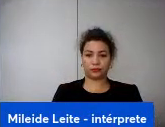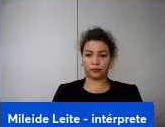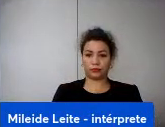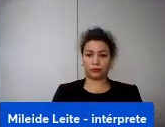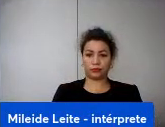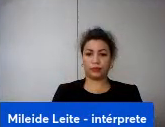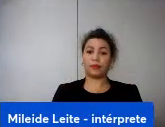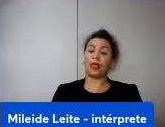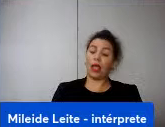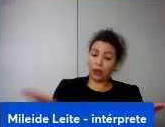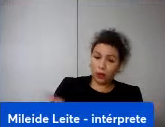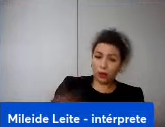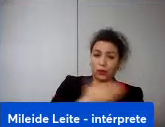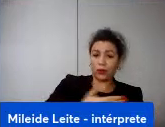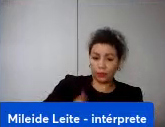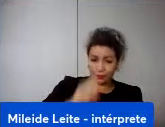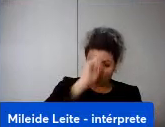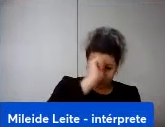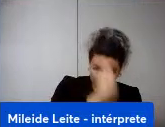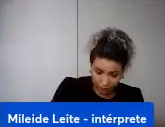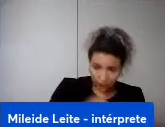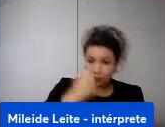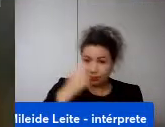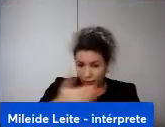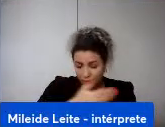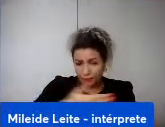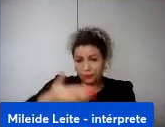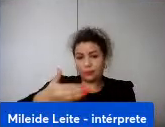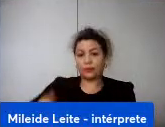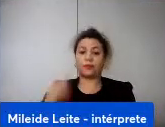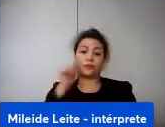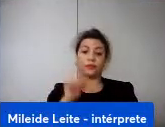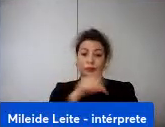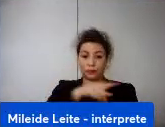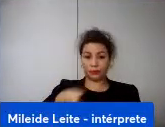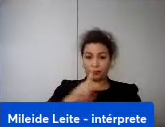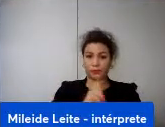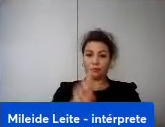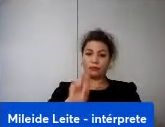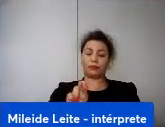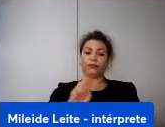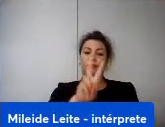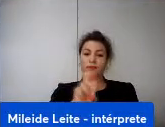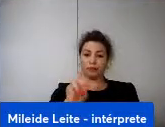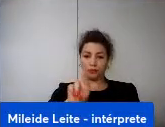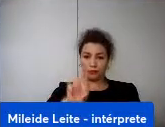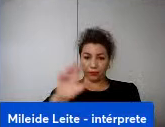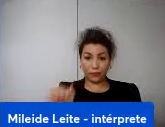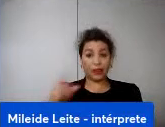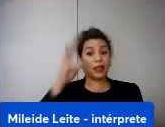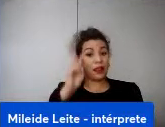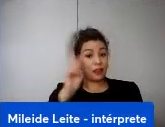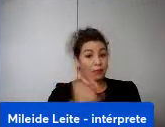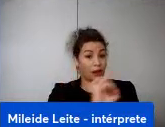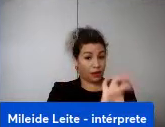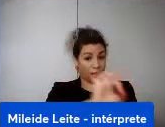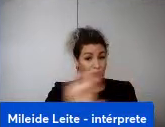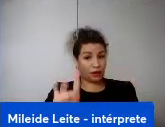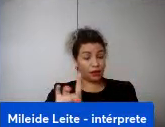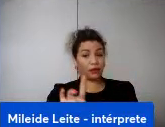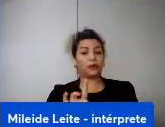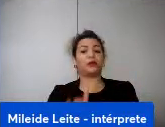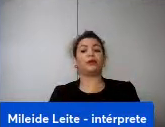Passo a palavra para saudações iniciais à professora doutora Vera Pacheco. Lembrando aos participantes que nós